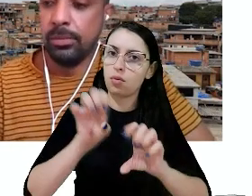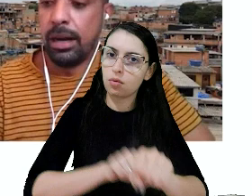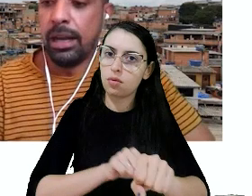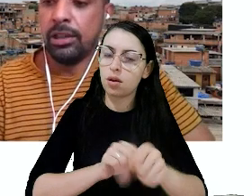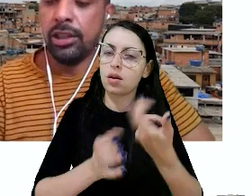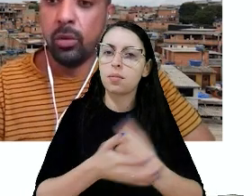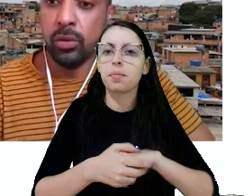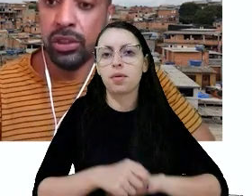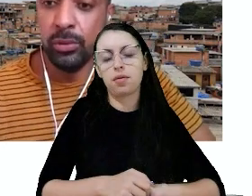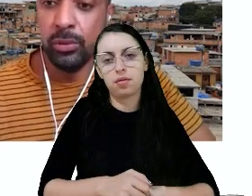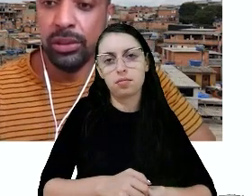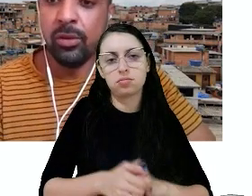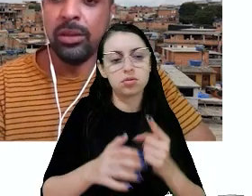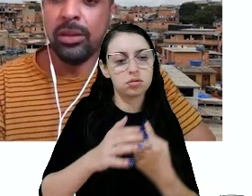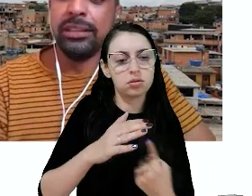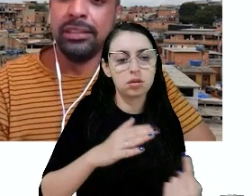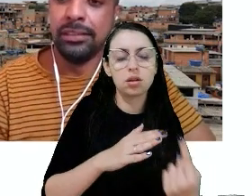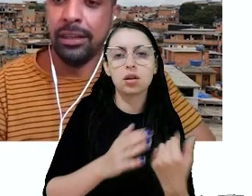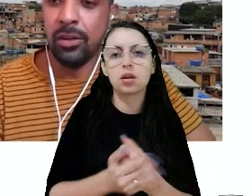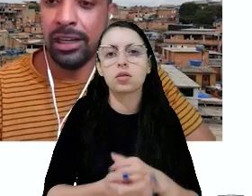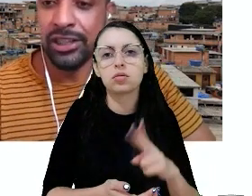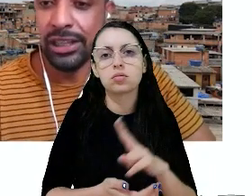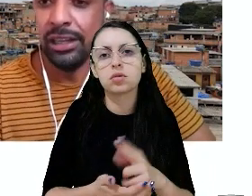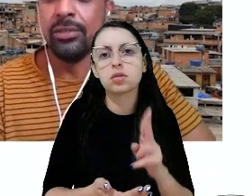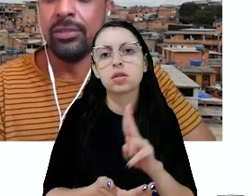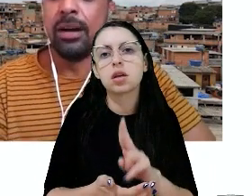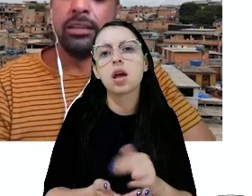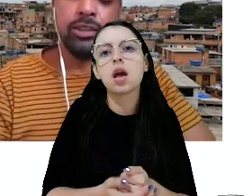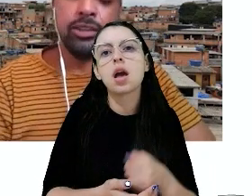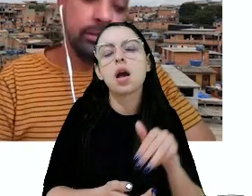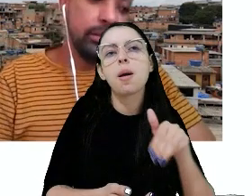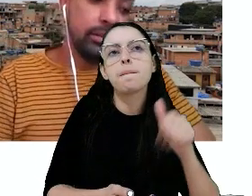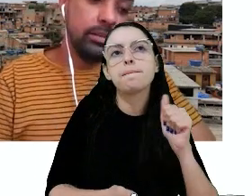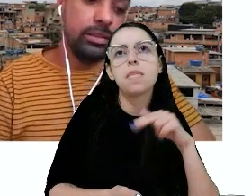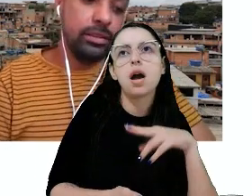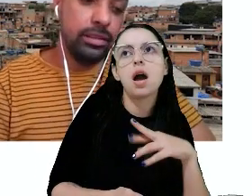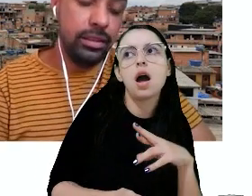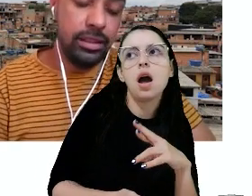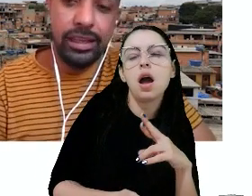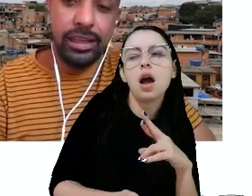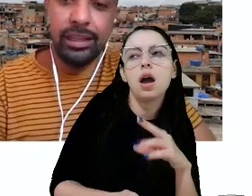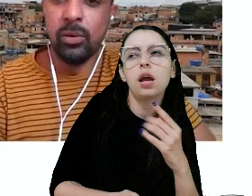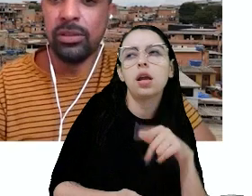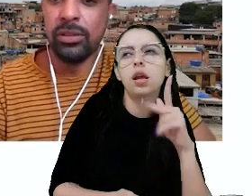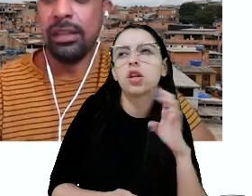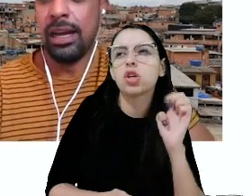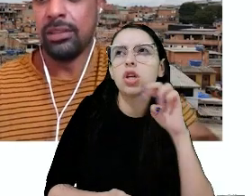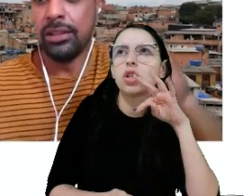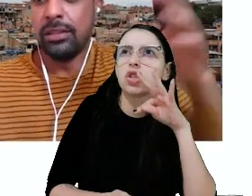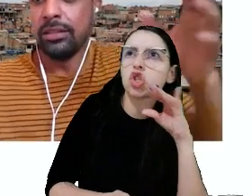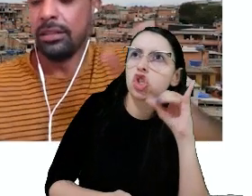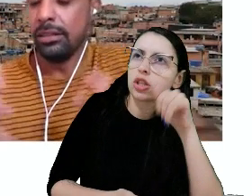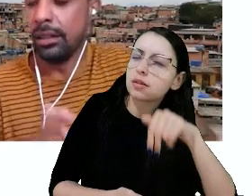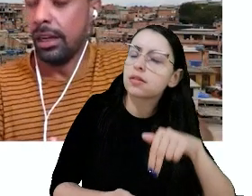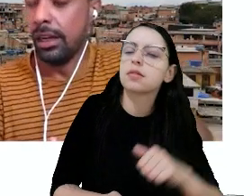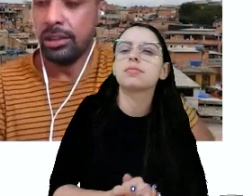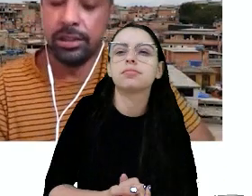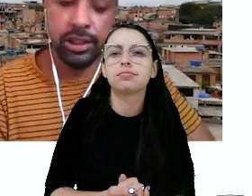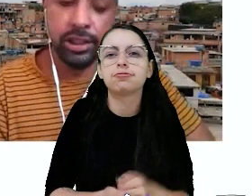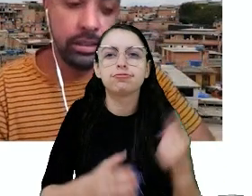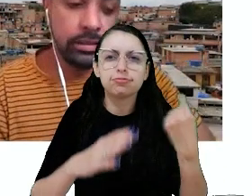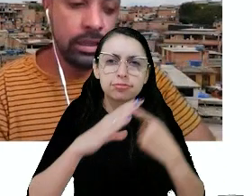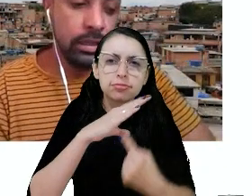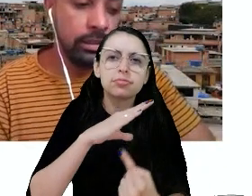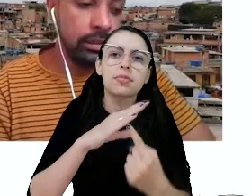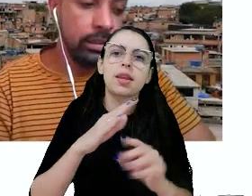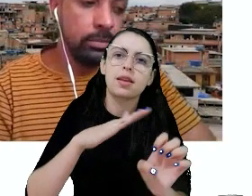faculdade de marketing, conseguiu entrar como analista, agora é gerente de marketing, e com possibilidades